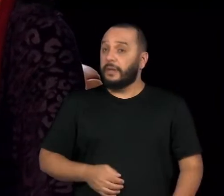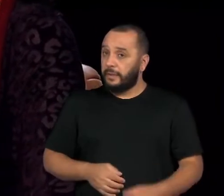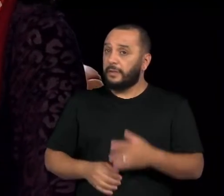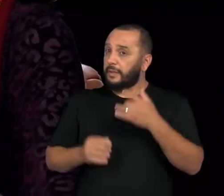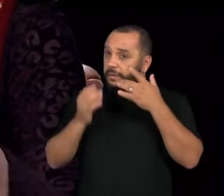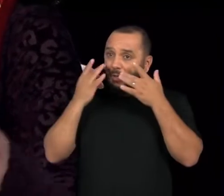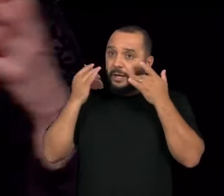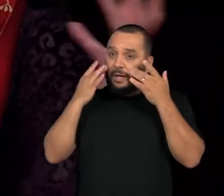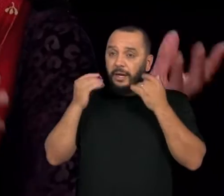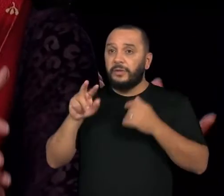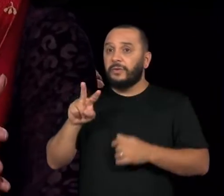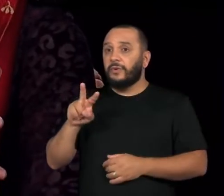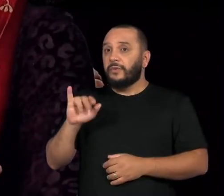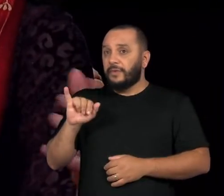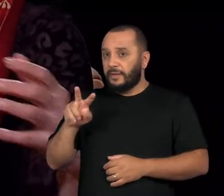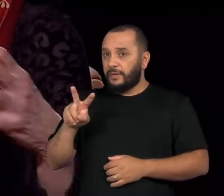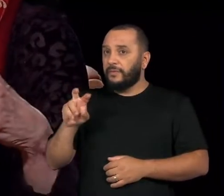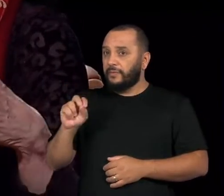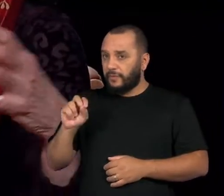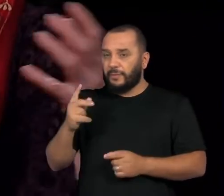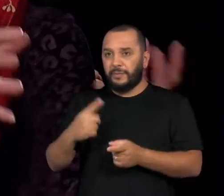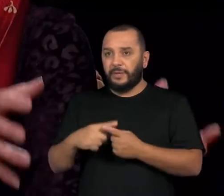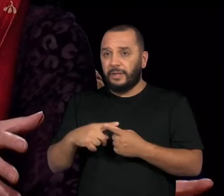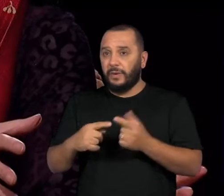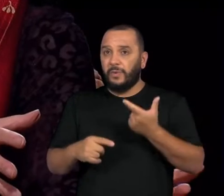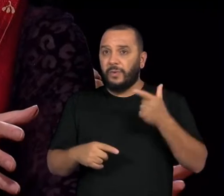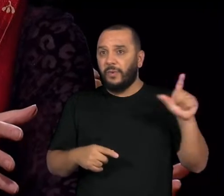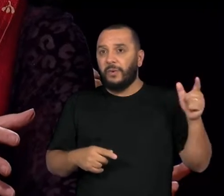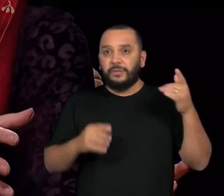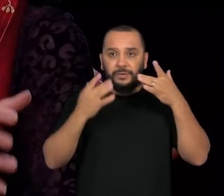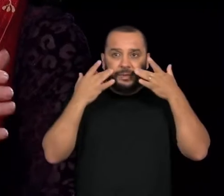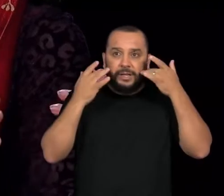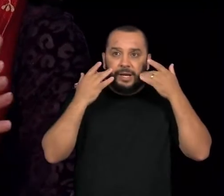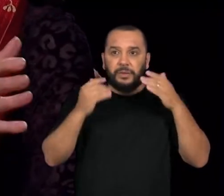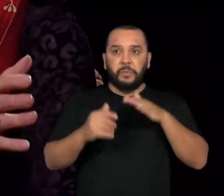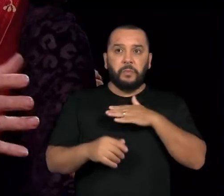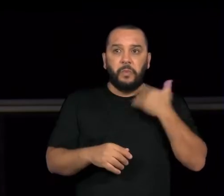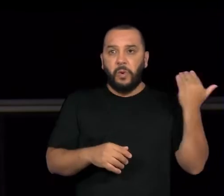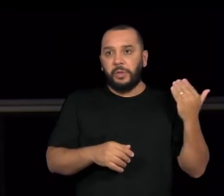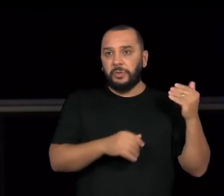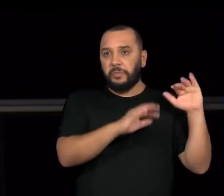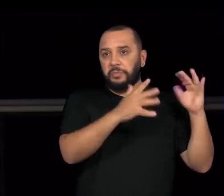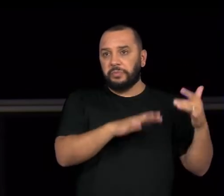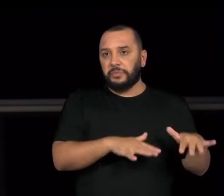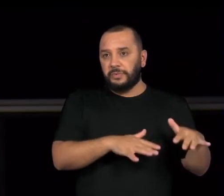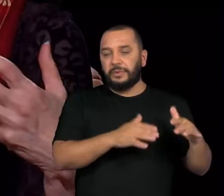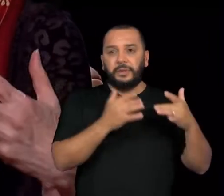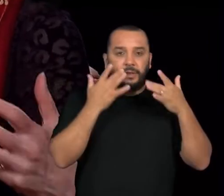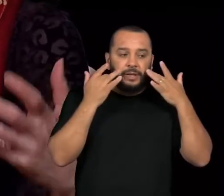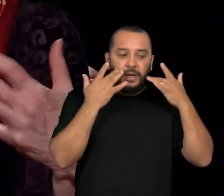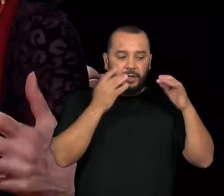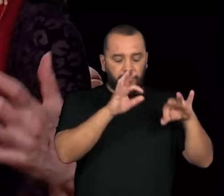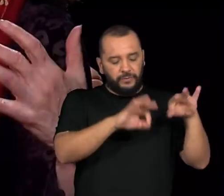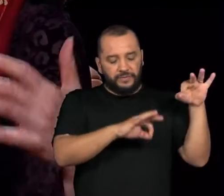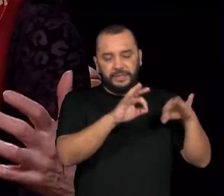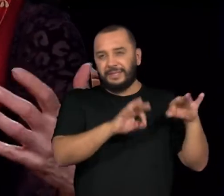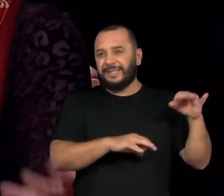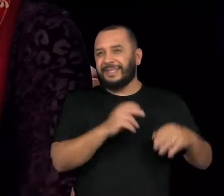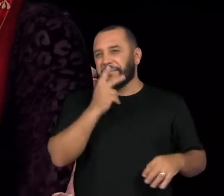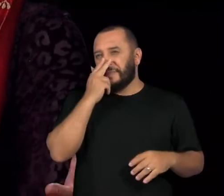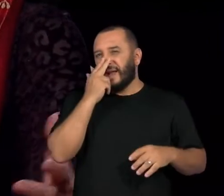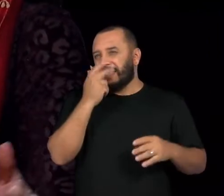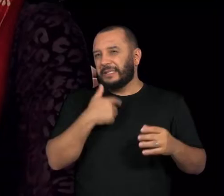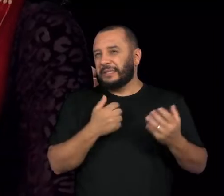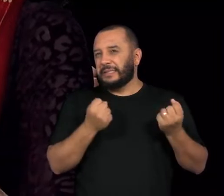em oposição ao Teatro Morto, né? De que tanto se falava já na oficina e que estava pesando muito